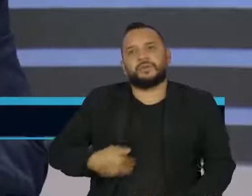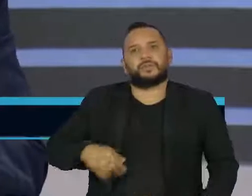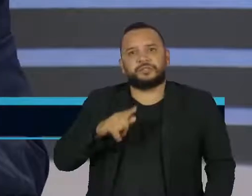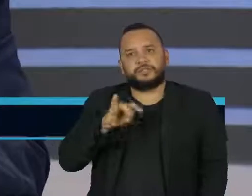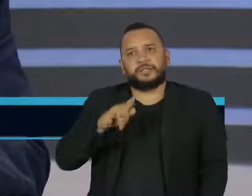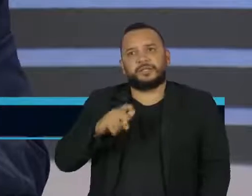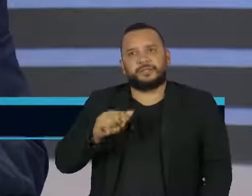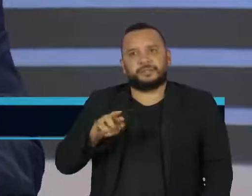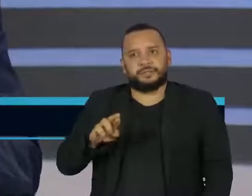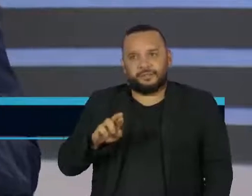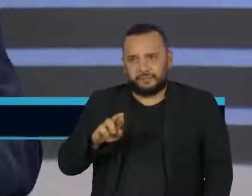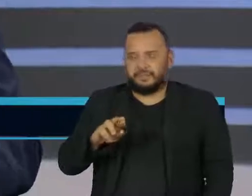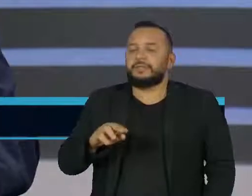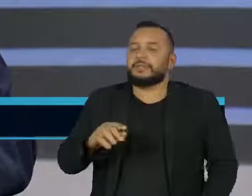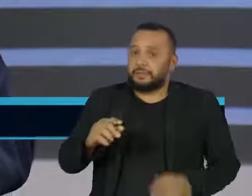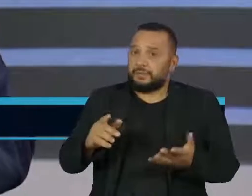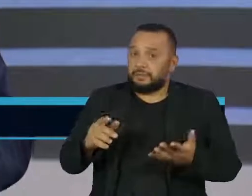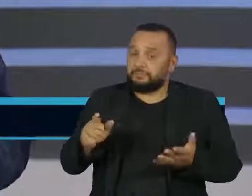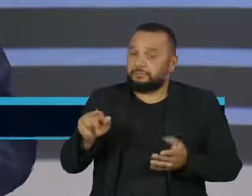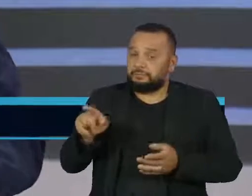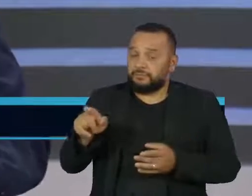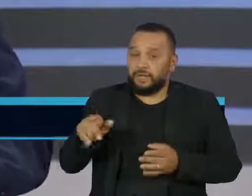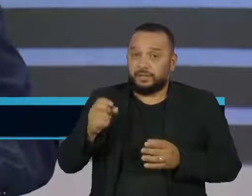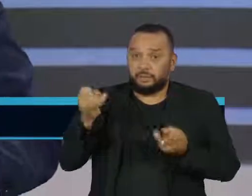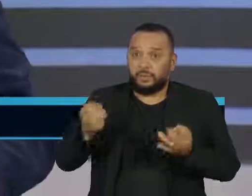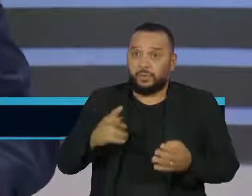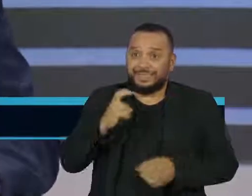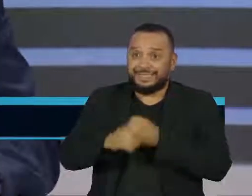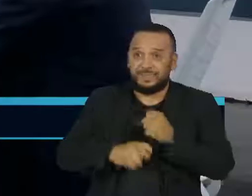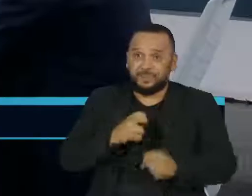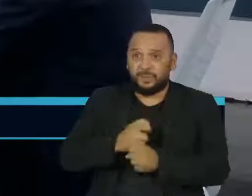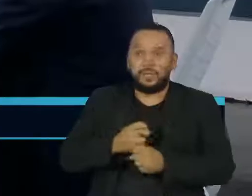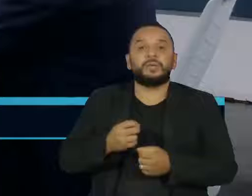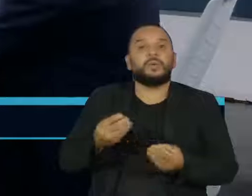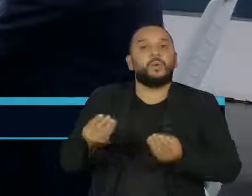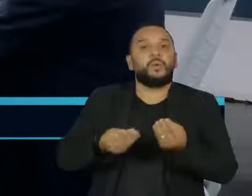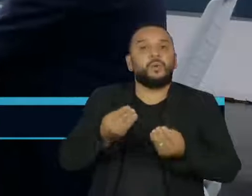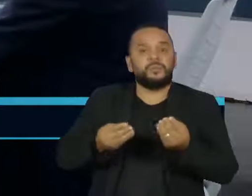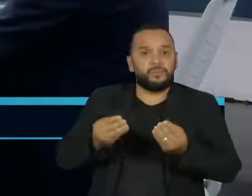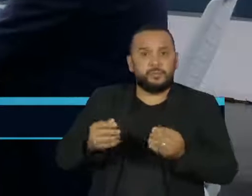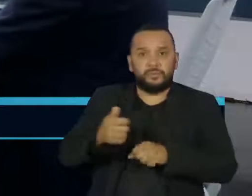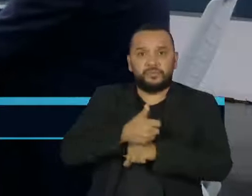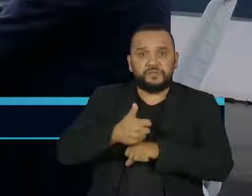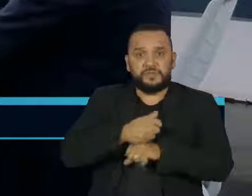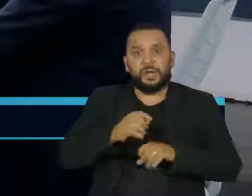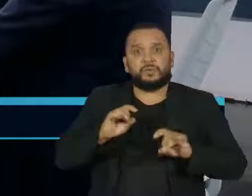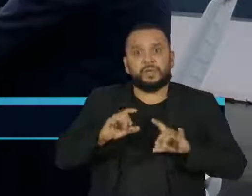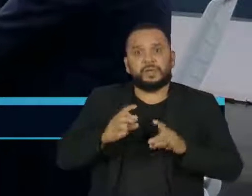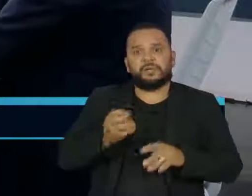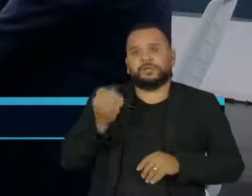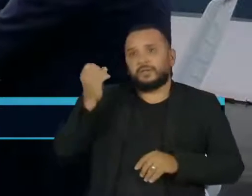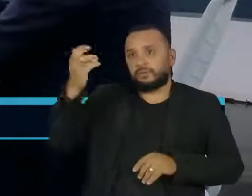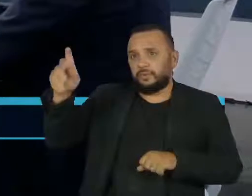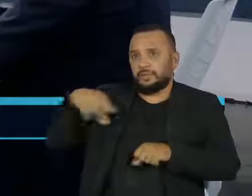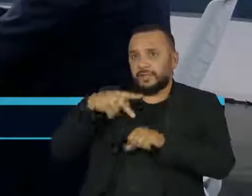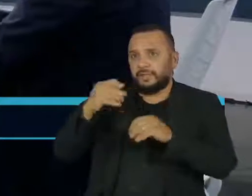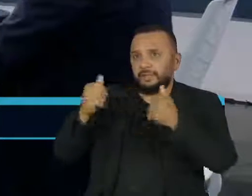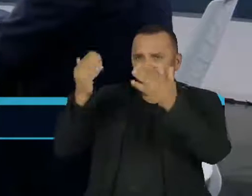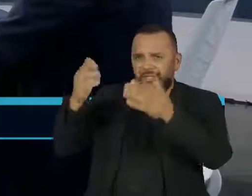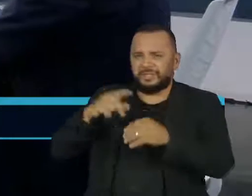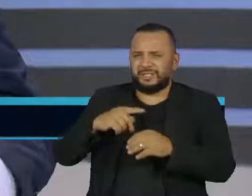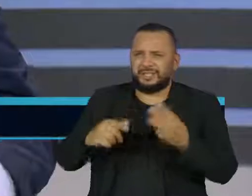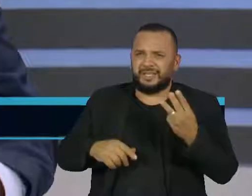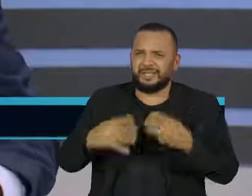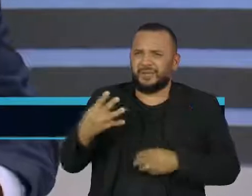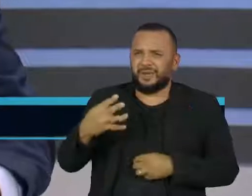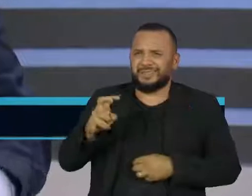Paulinelli durante 5 anos, e ele me contou até, como é que eles mandaram os técnicos ao exterior. Não tinha 3, 4, 5 pós-graduados, quase